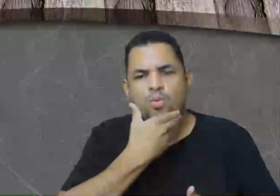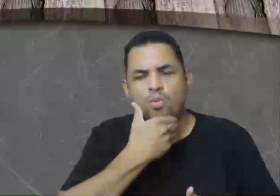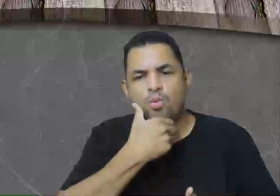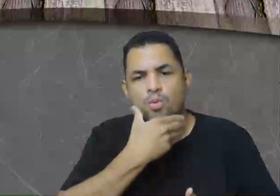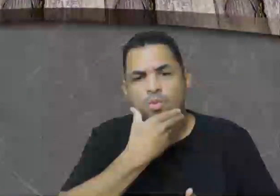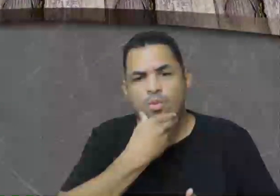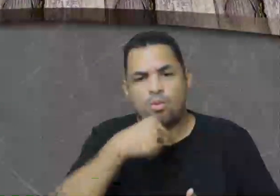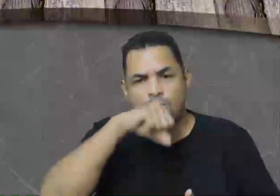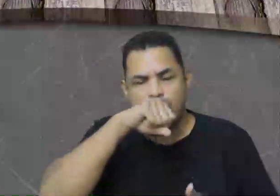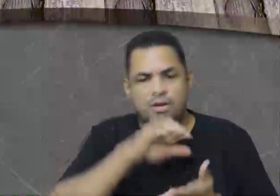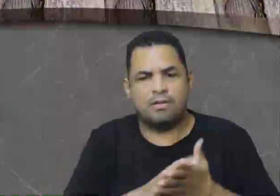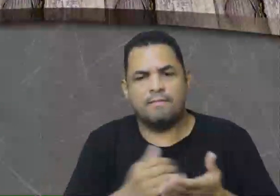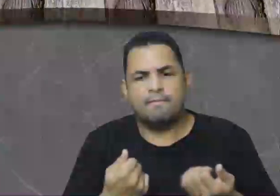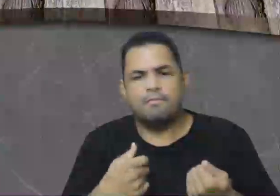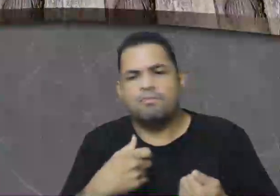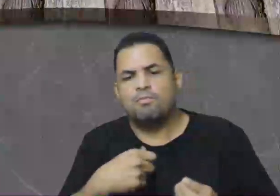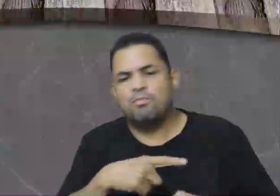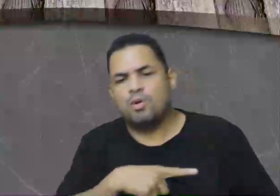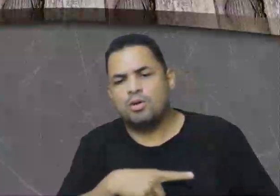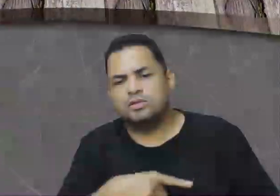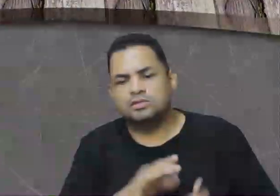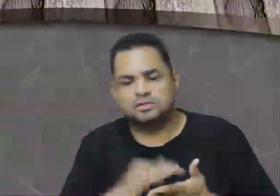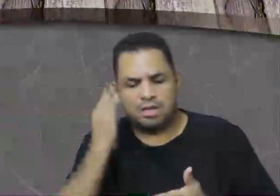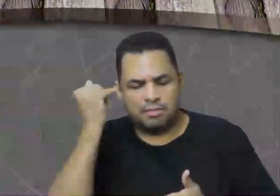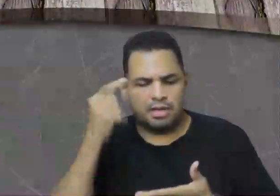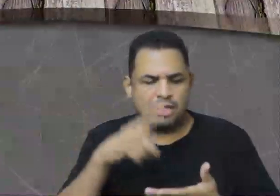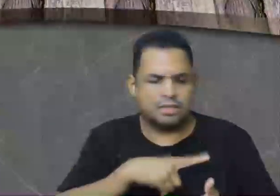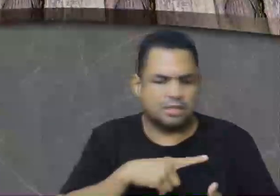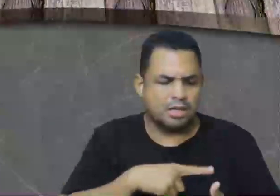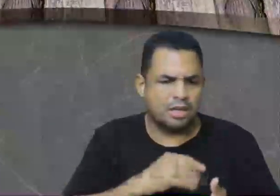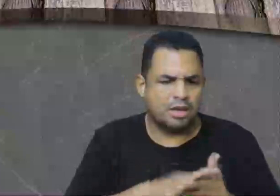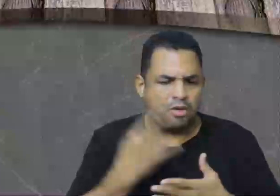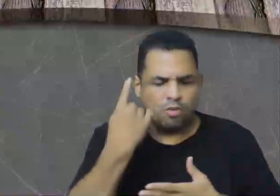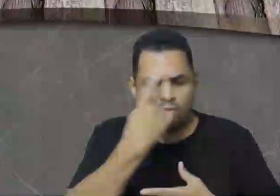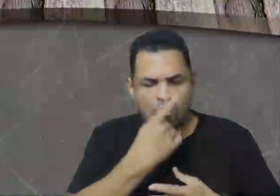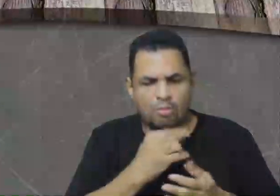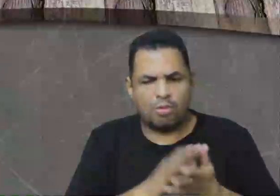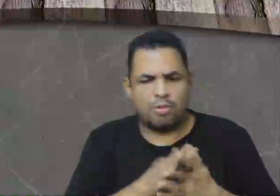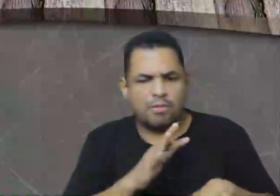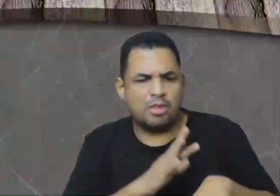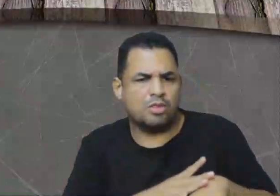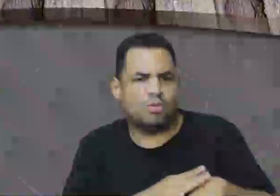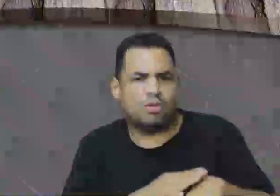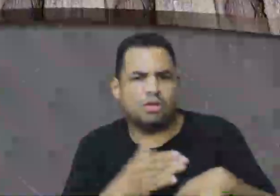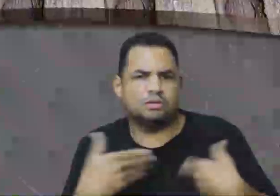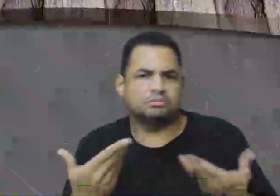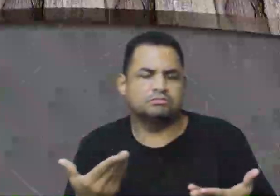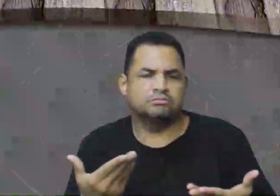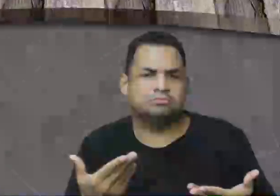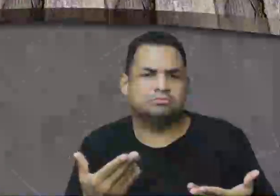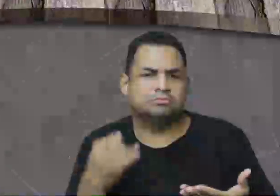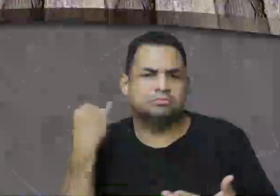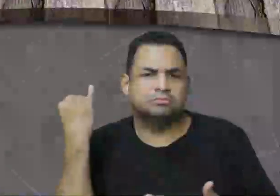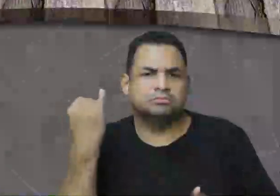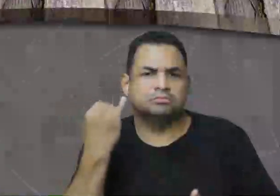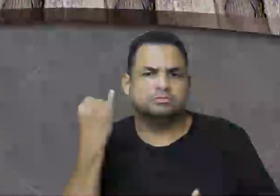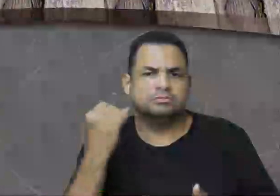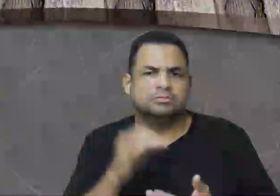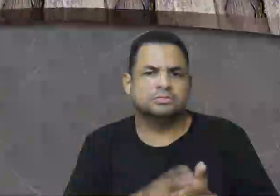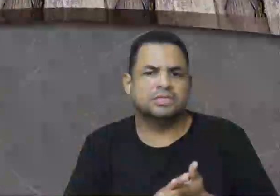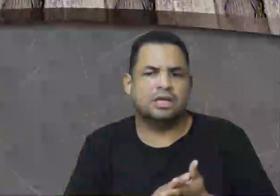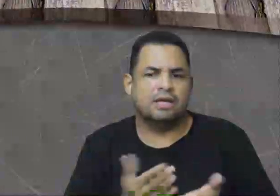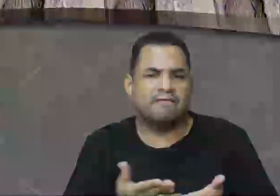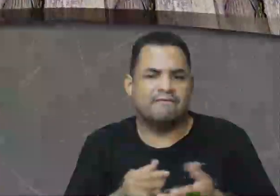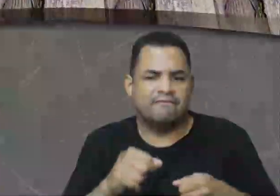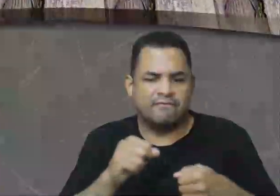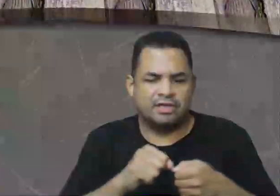tipo de deficiência, algum tipo de malformação, algum tipo de síndrome. Por isso, é importante o pré-natal para que,